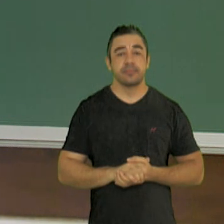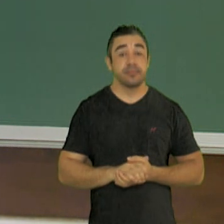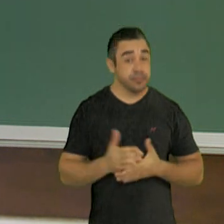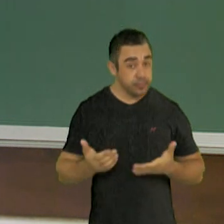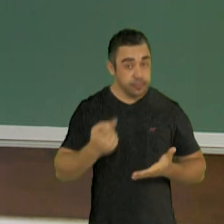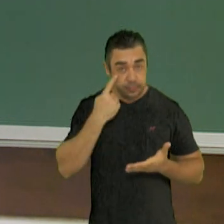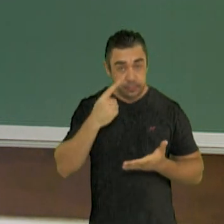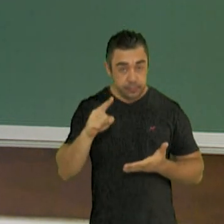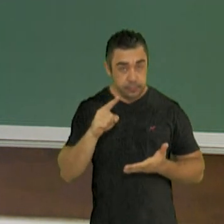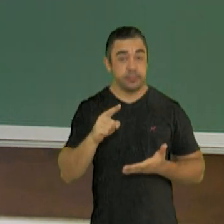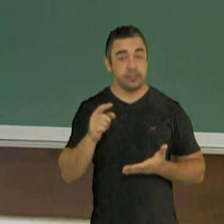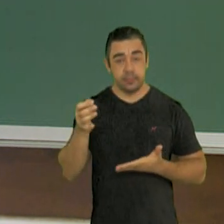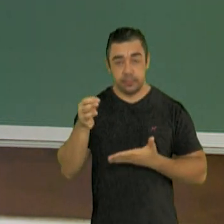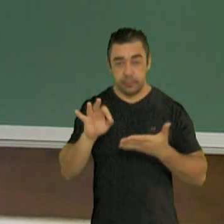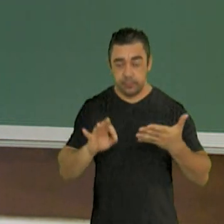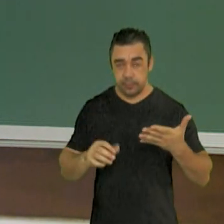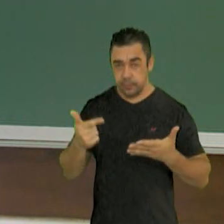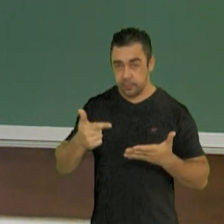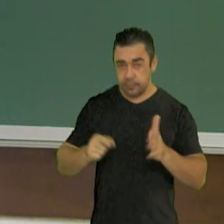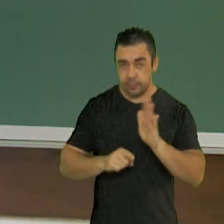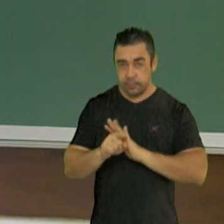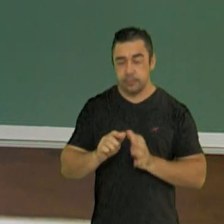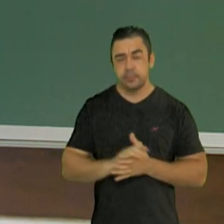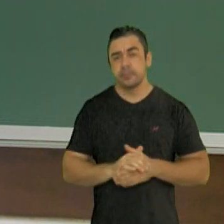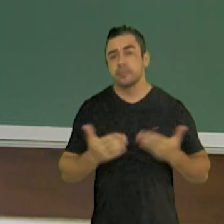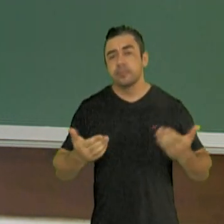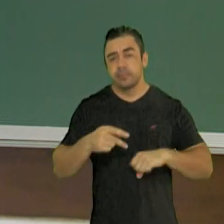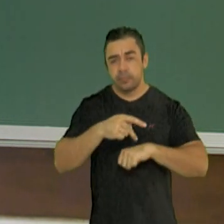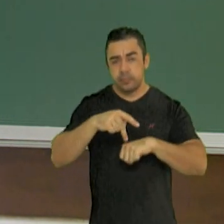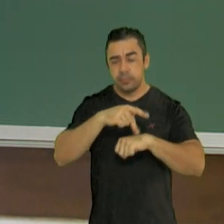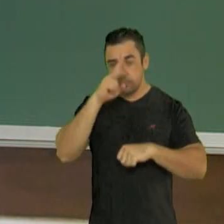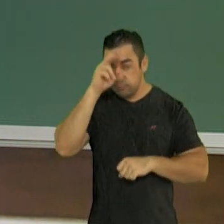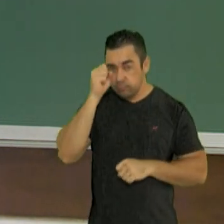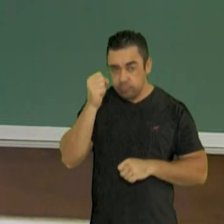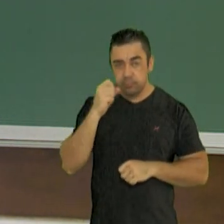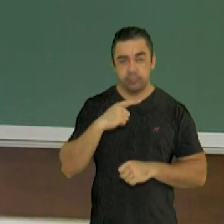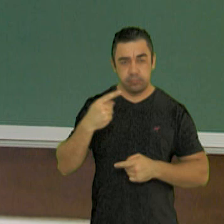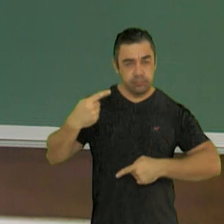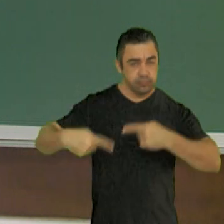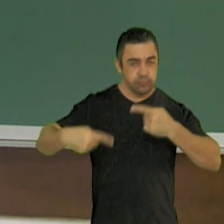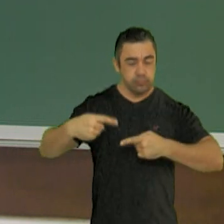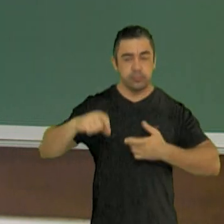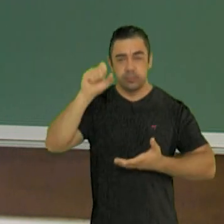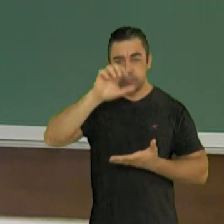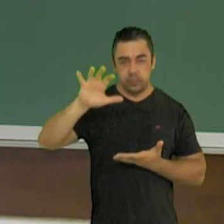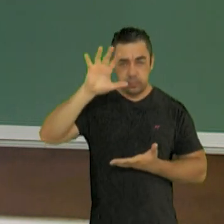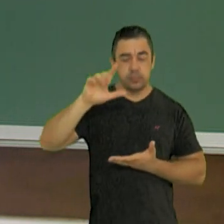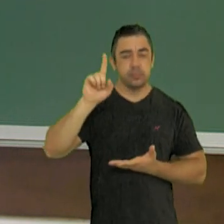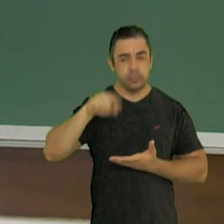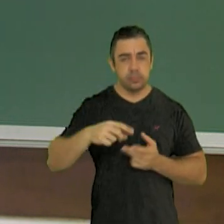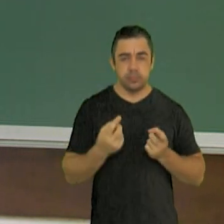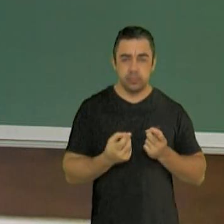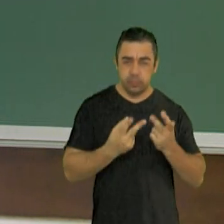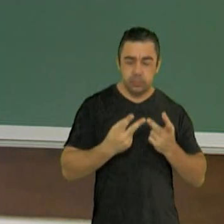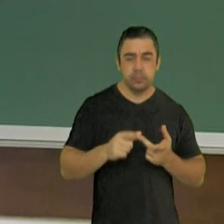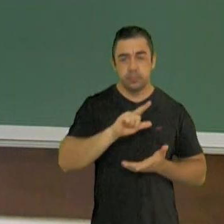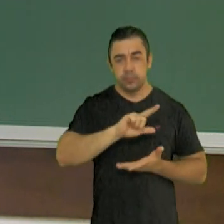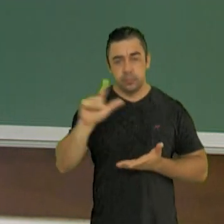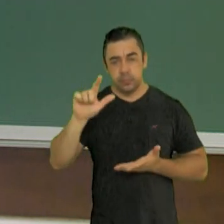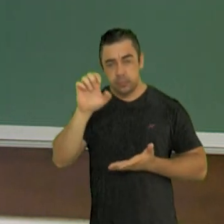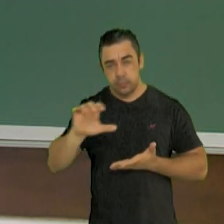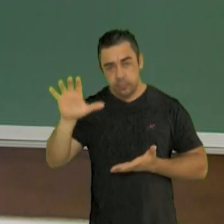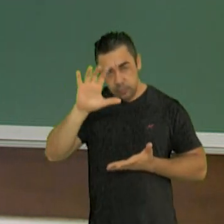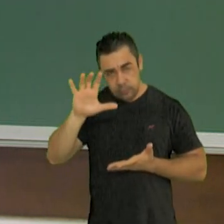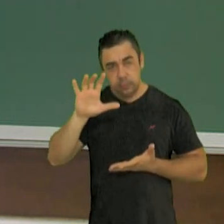Então vamos lá, nono ano, correção do segundo quiz do dia. Potência mundial que está em disputa com a União Europeia pelo comércio no leste